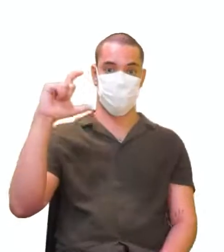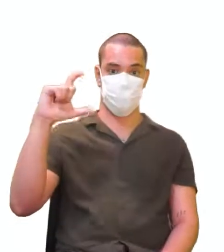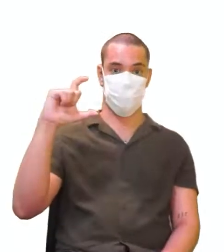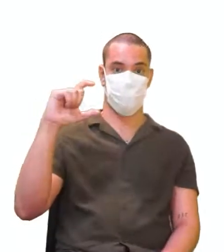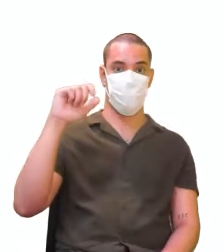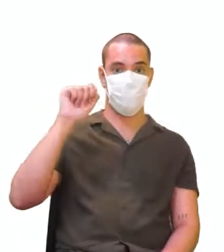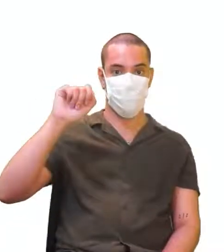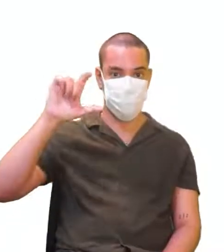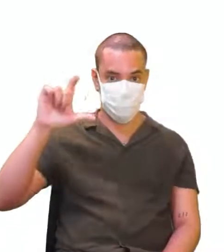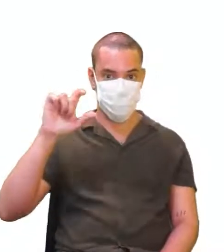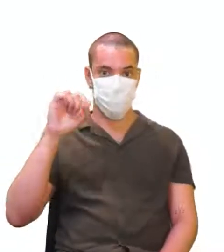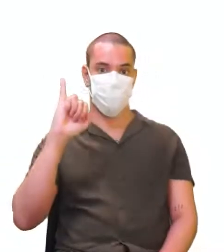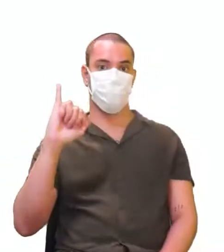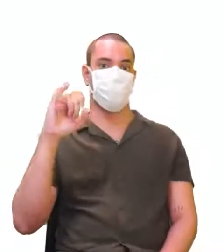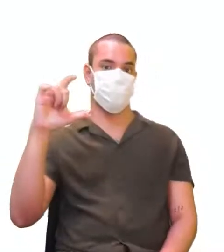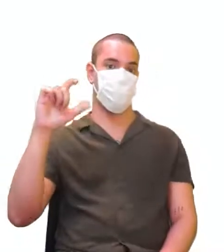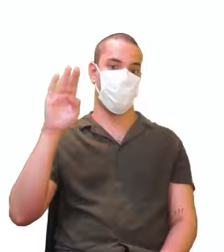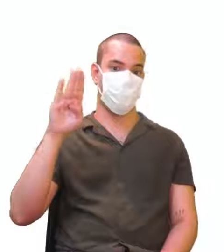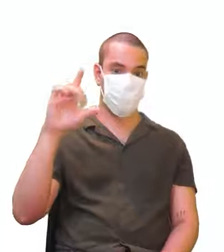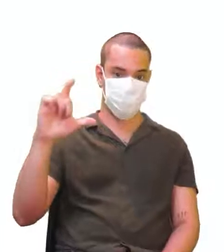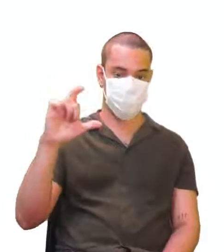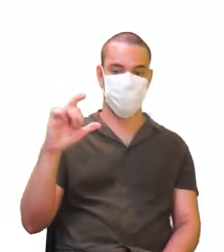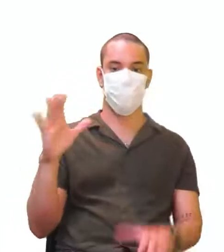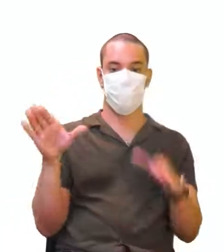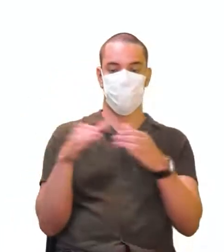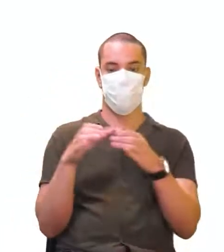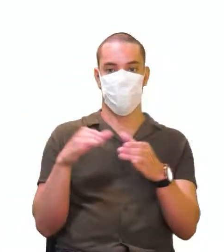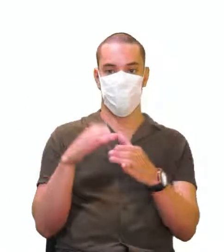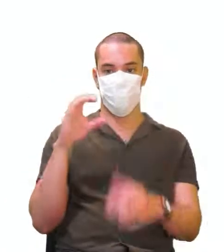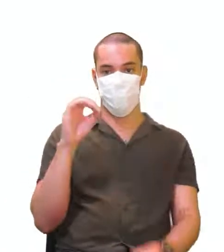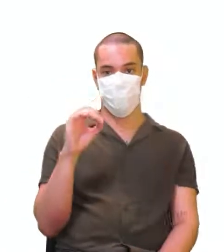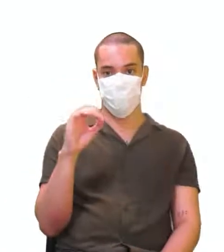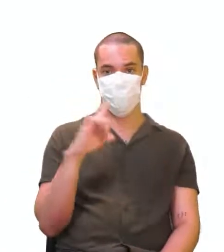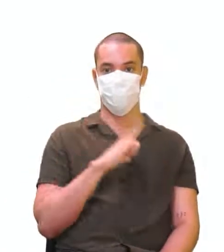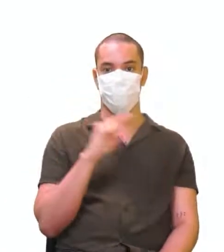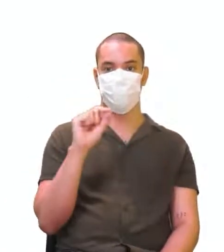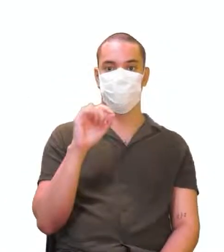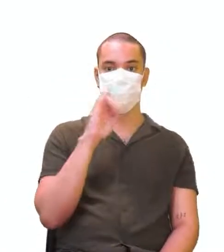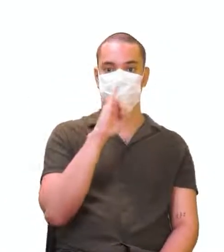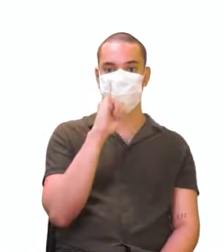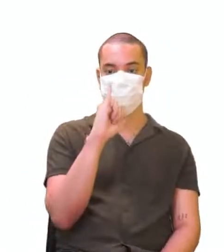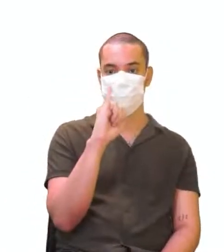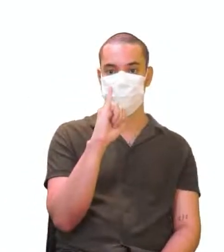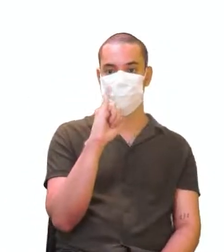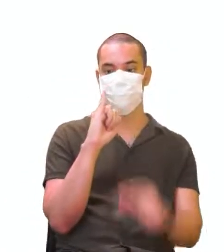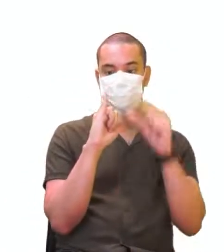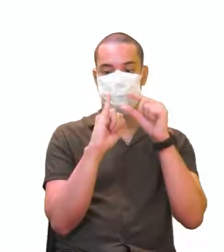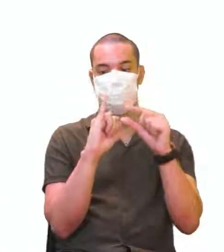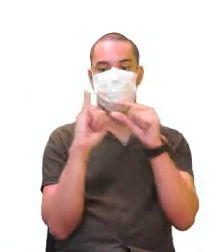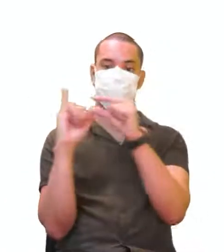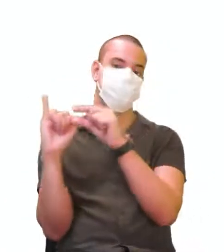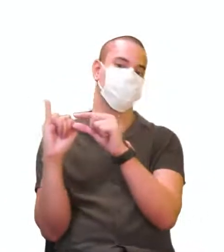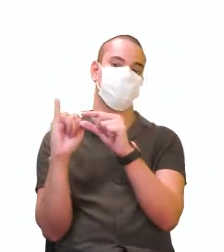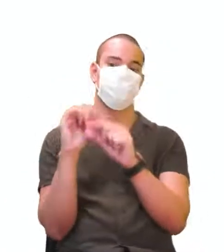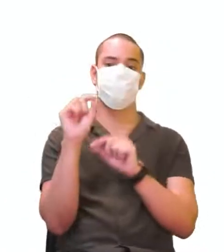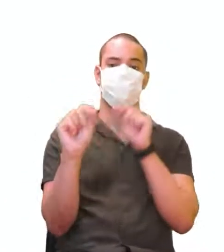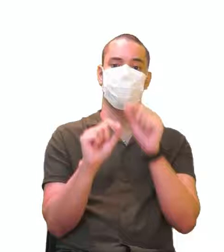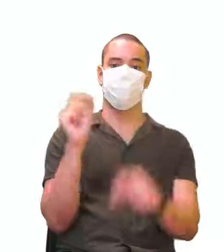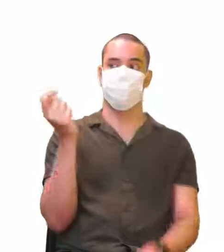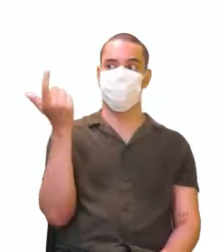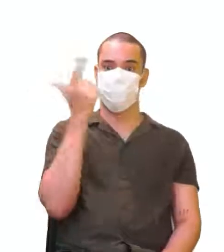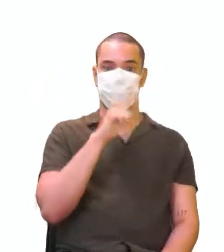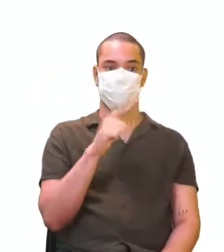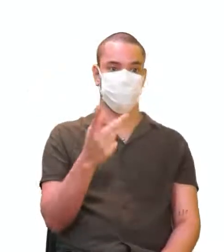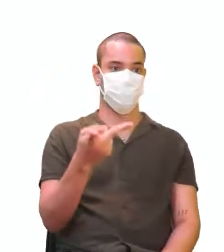Ok? No grupo O, eu vou ter izinho, izinho. O que a gente consegue